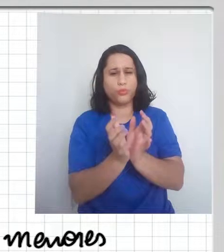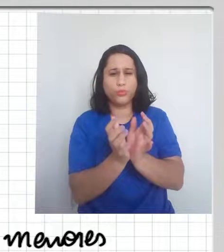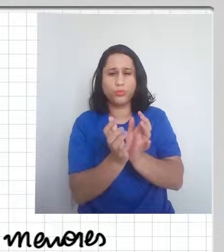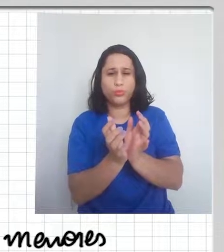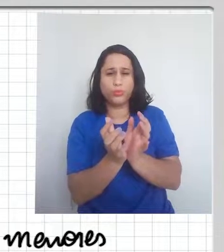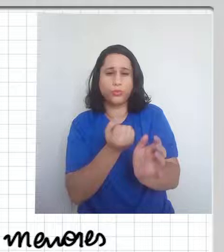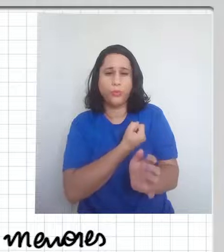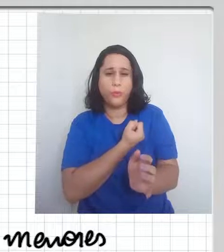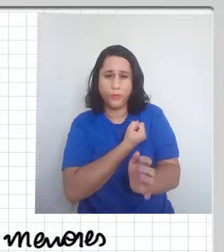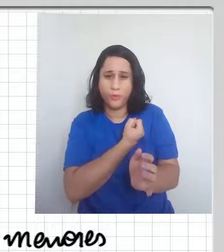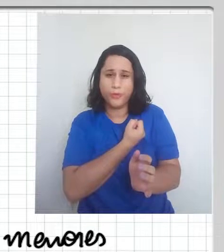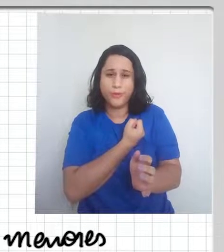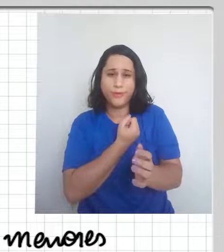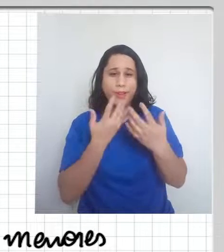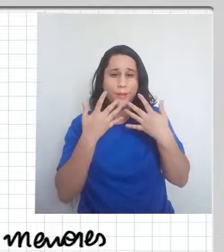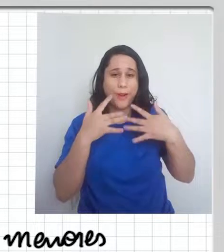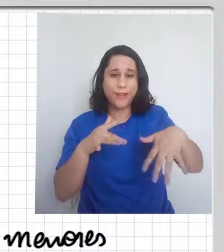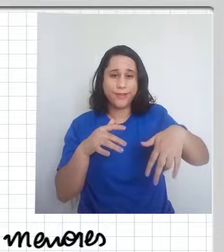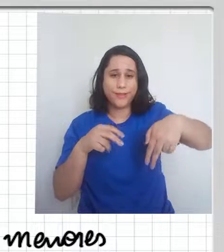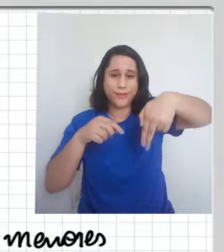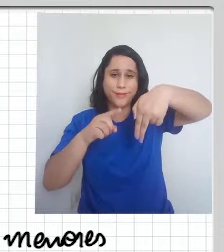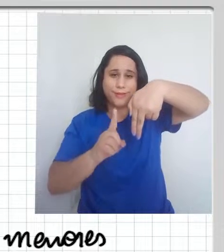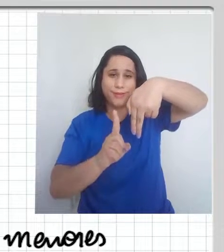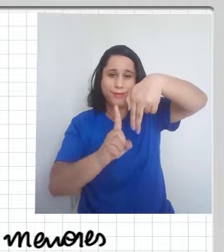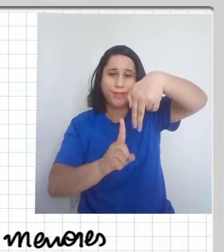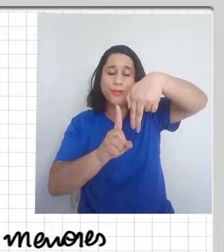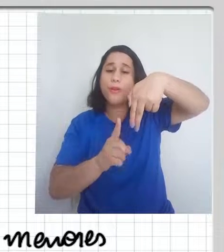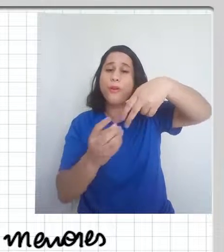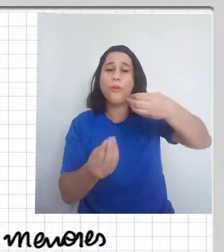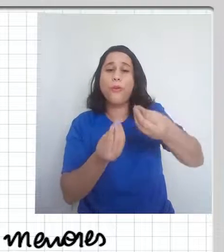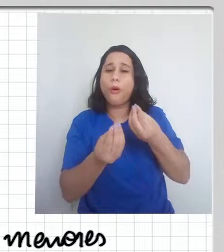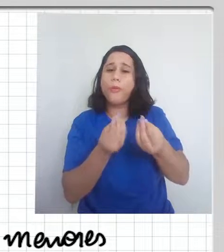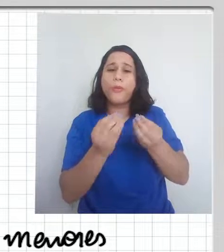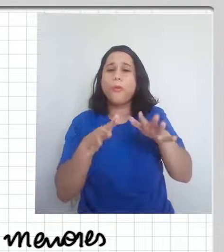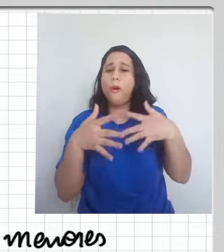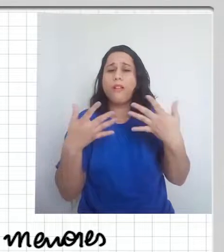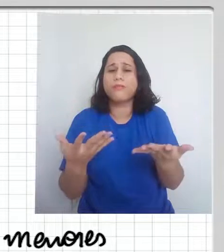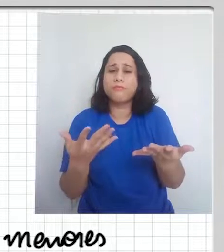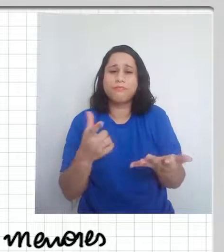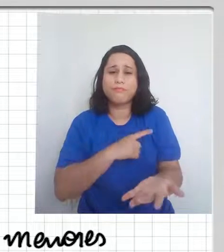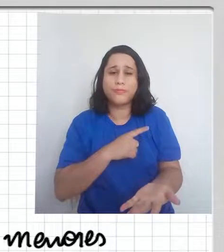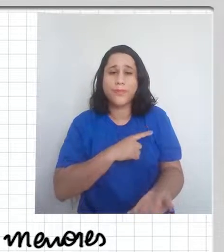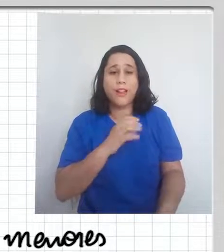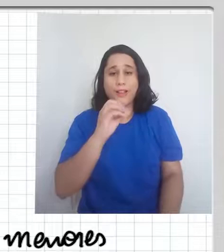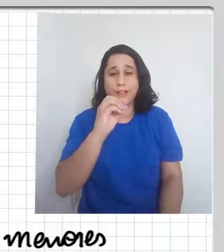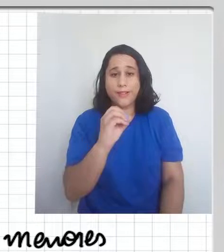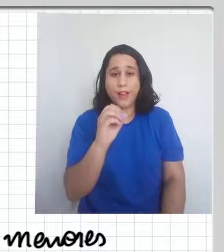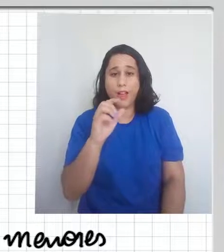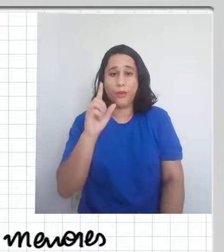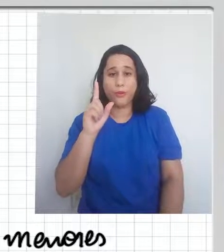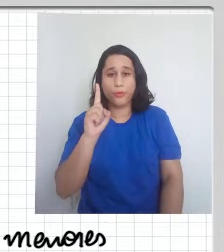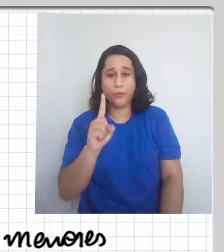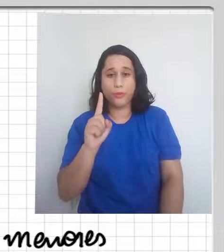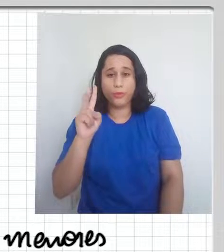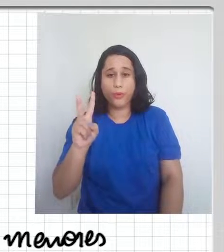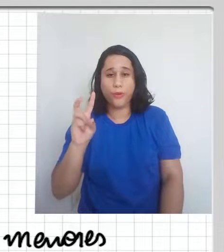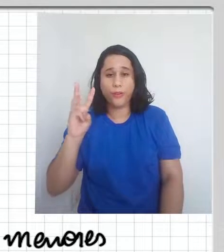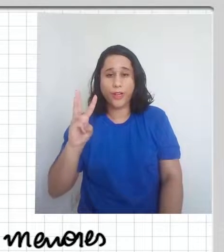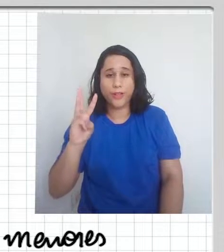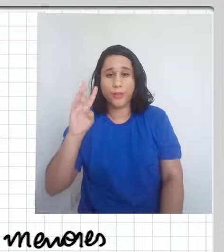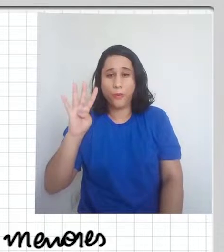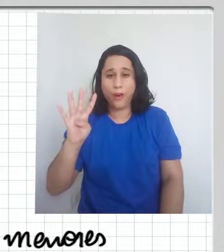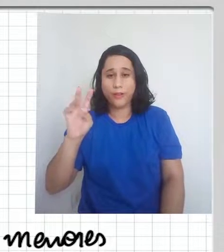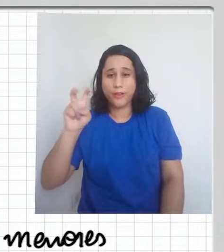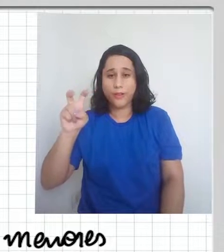uma breve revisão para você. Os conjuntos naturais são quem? 0, 1, 2, 3, 4, 5,